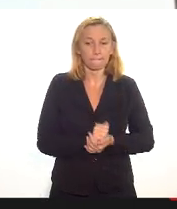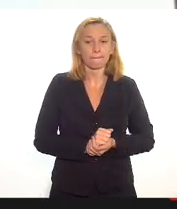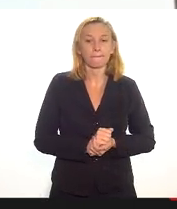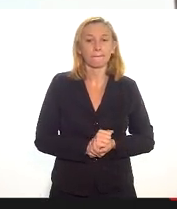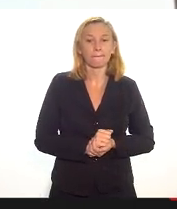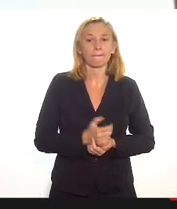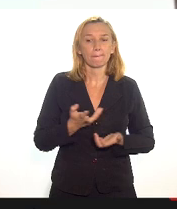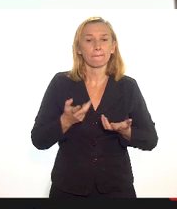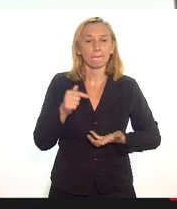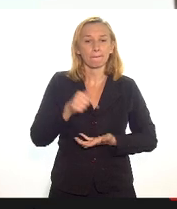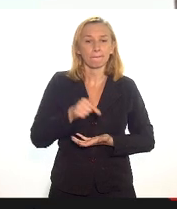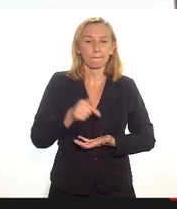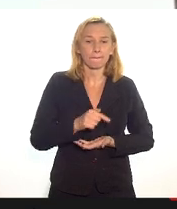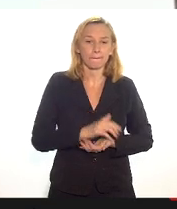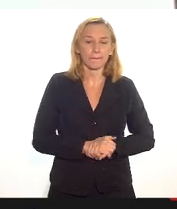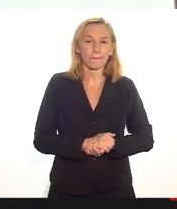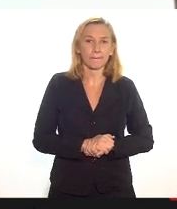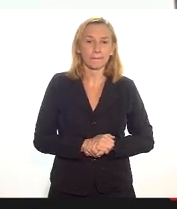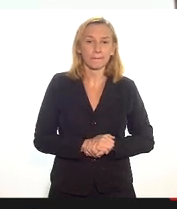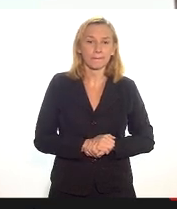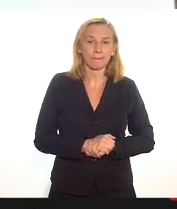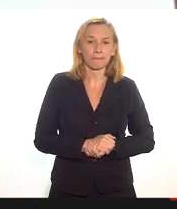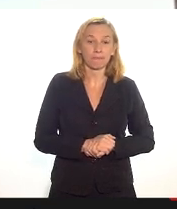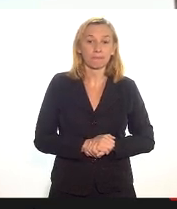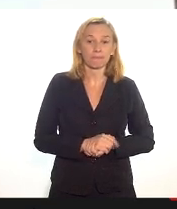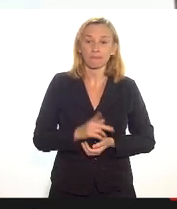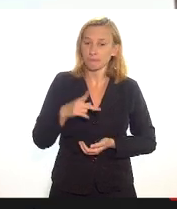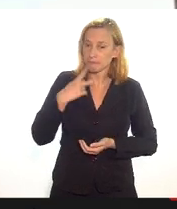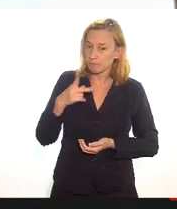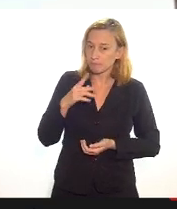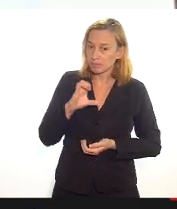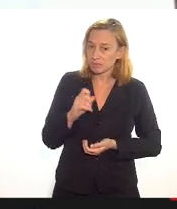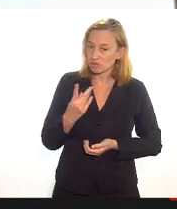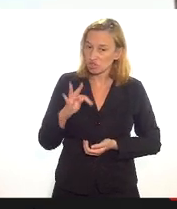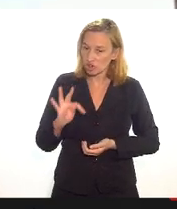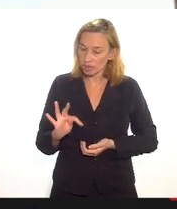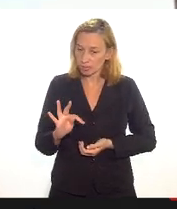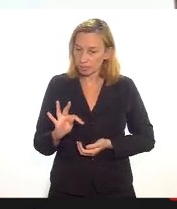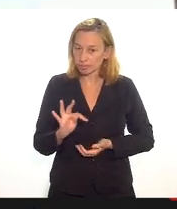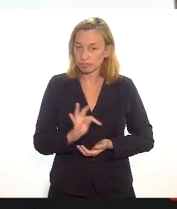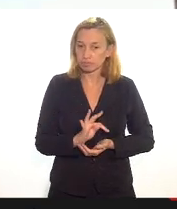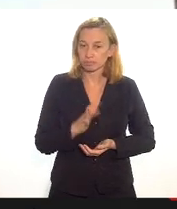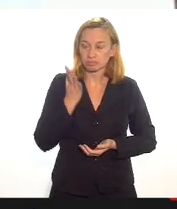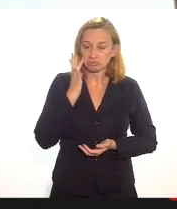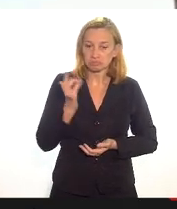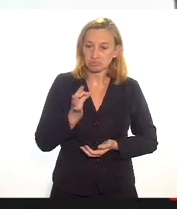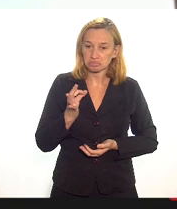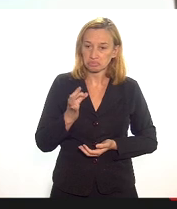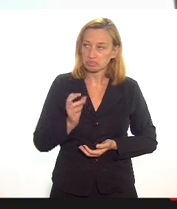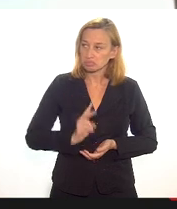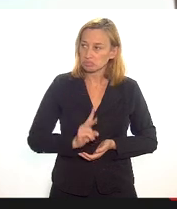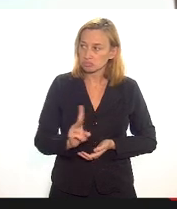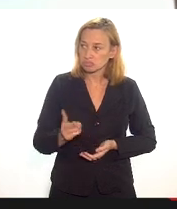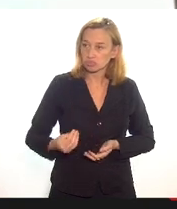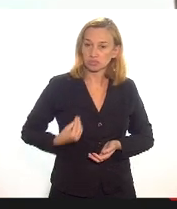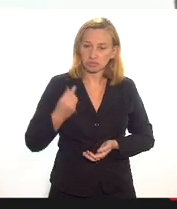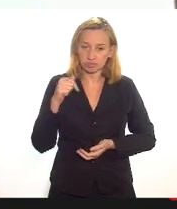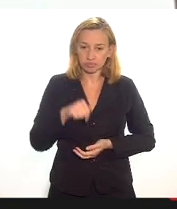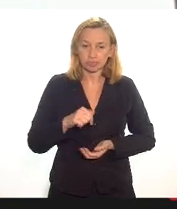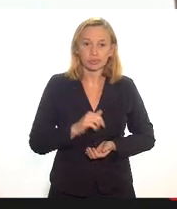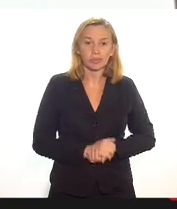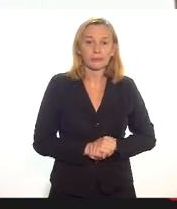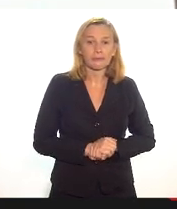queria aqui, fez aqui um comentário no chat, e não sei se ainda está aqui,